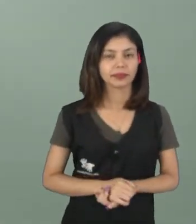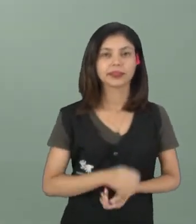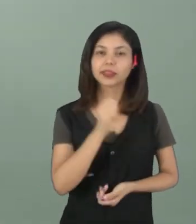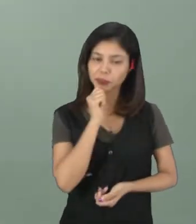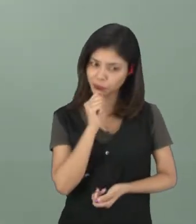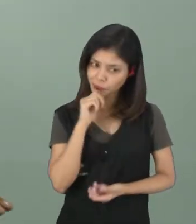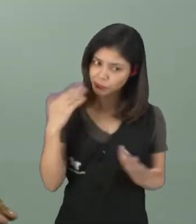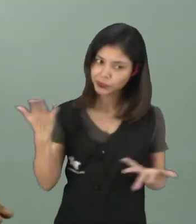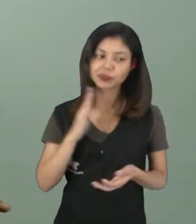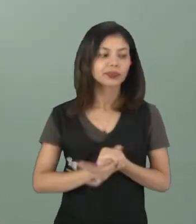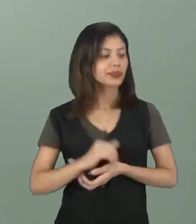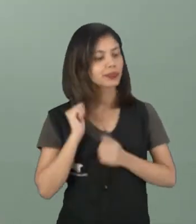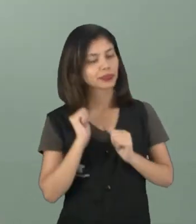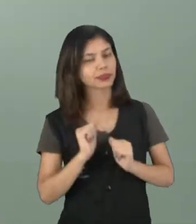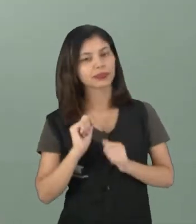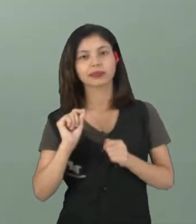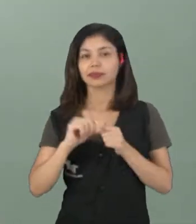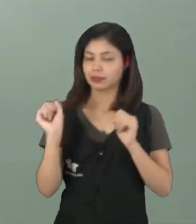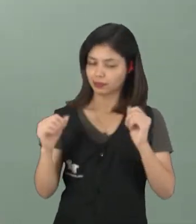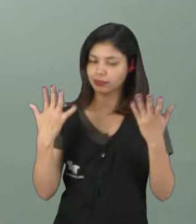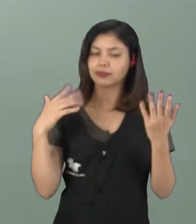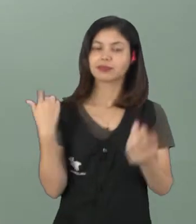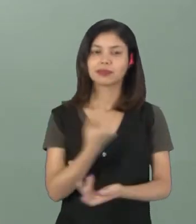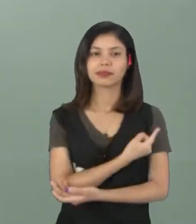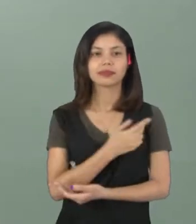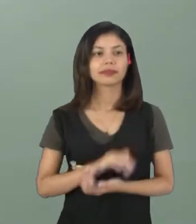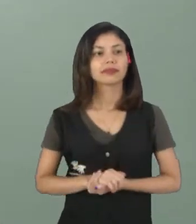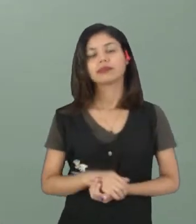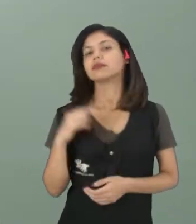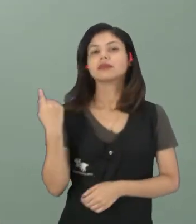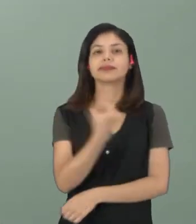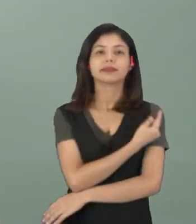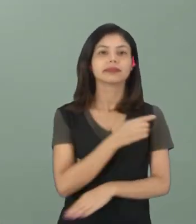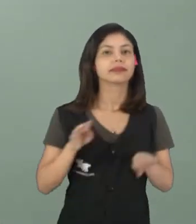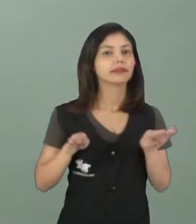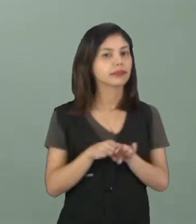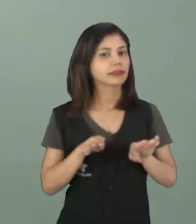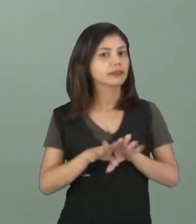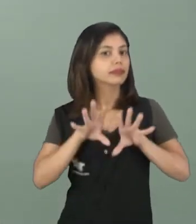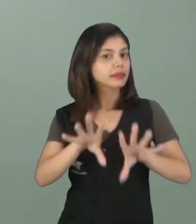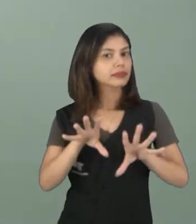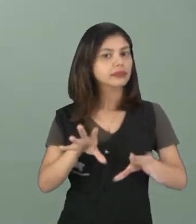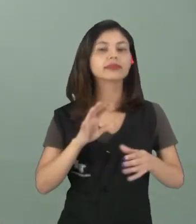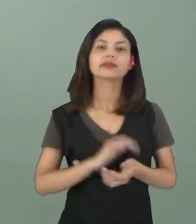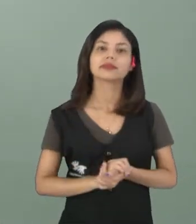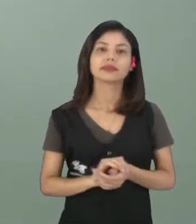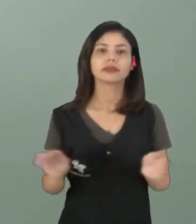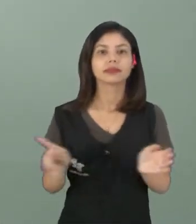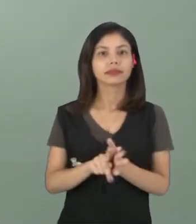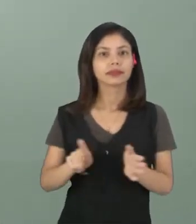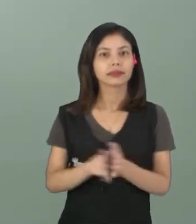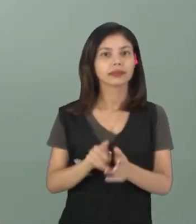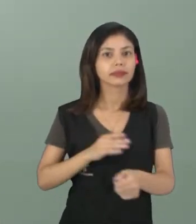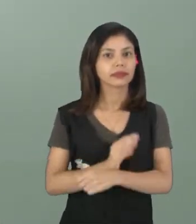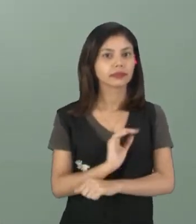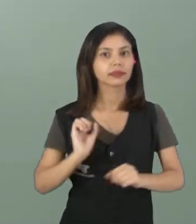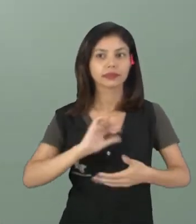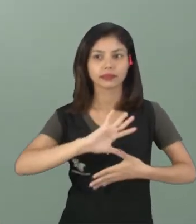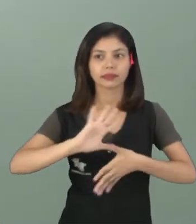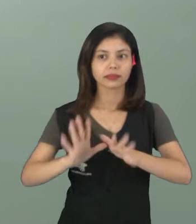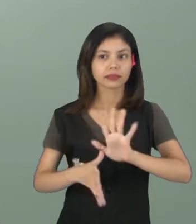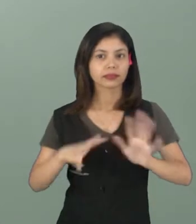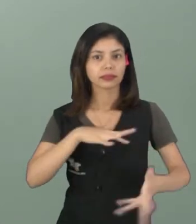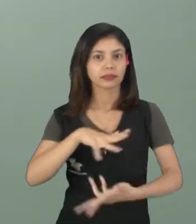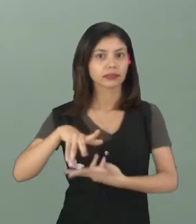merecemos né mas nós nesse momento que estamos passando pela pandemia não